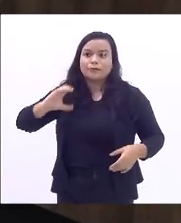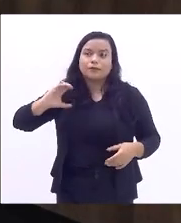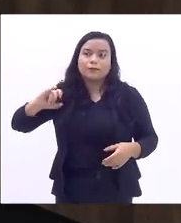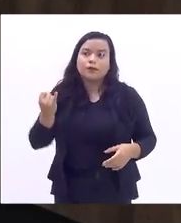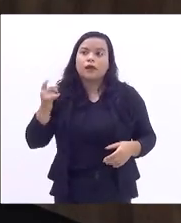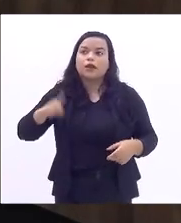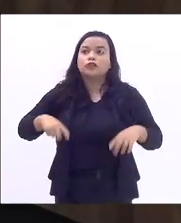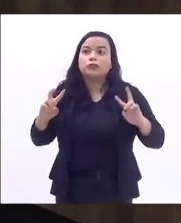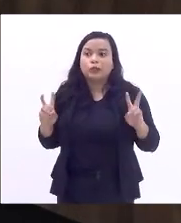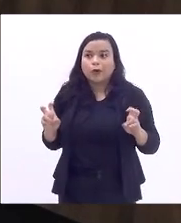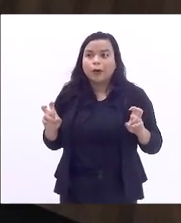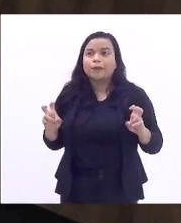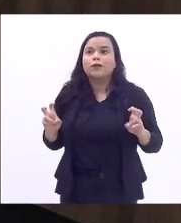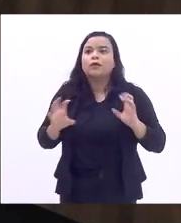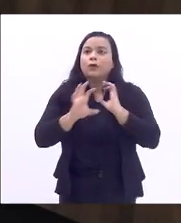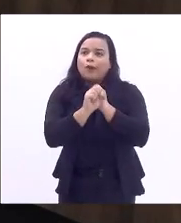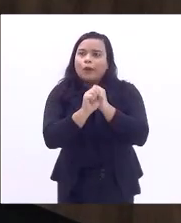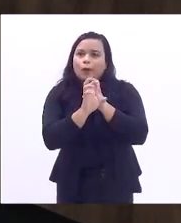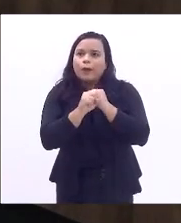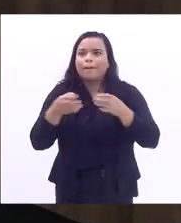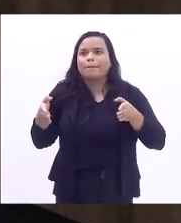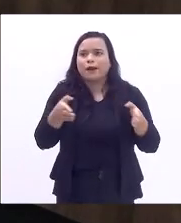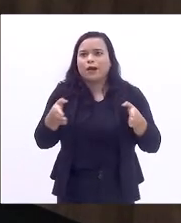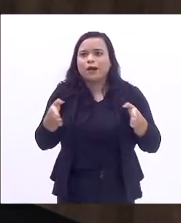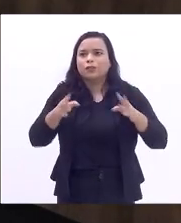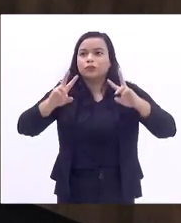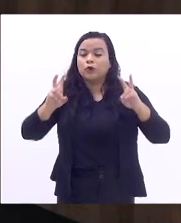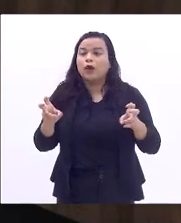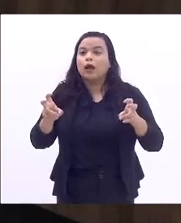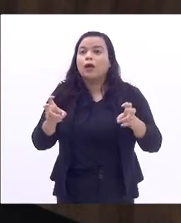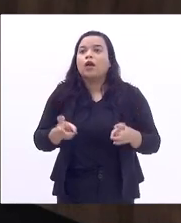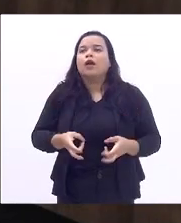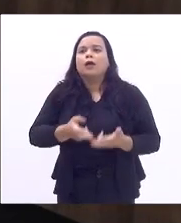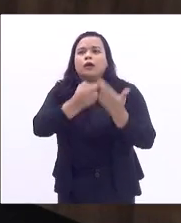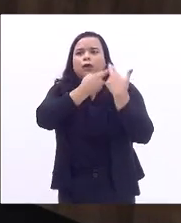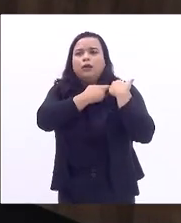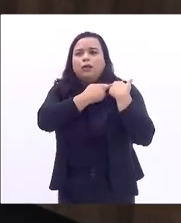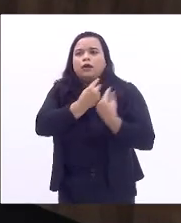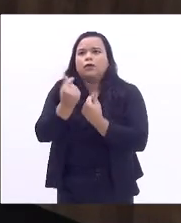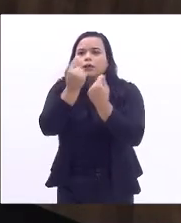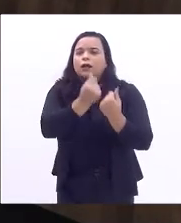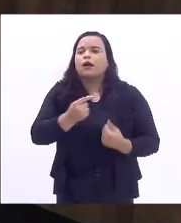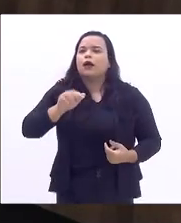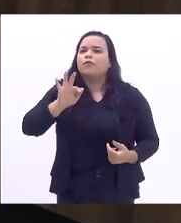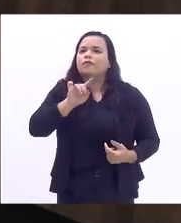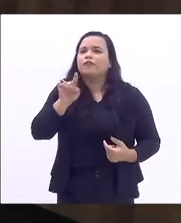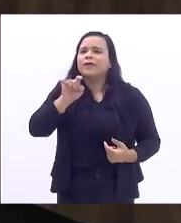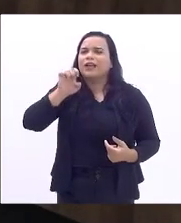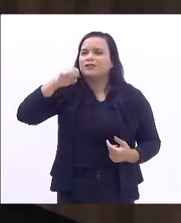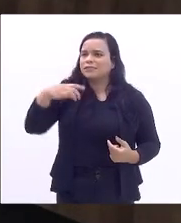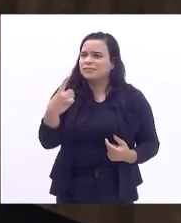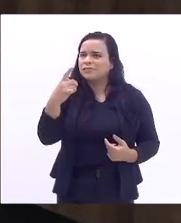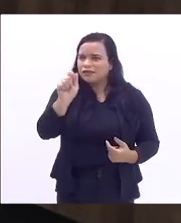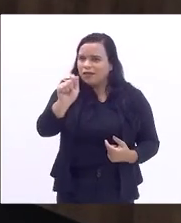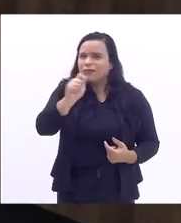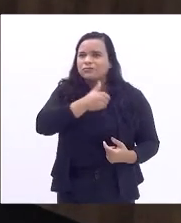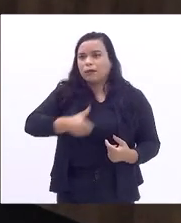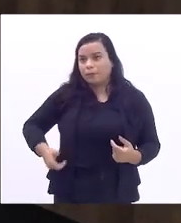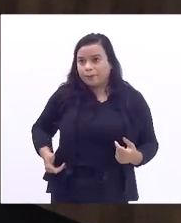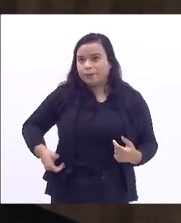que é relação das contagem de prazo para fazenda pública Nossa porque tem